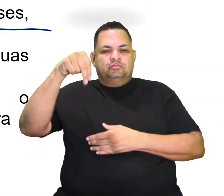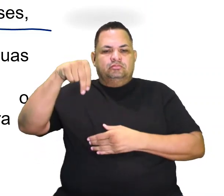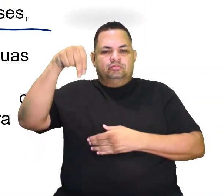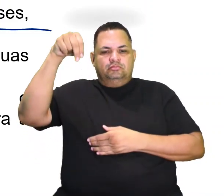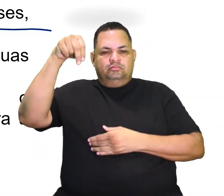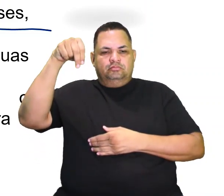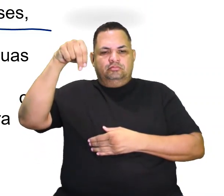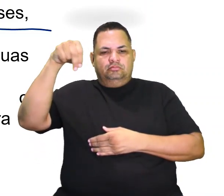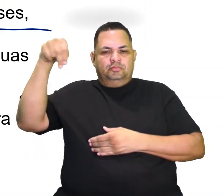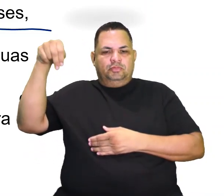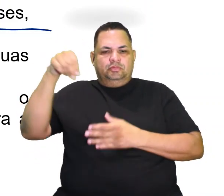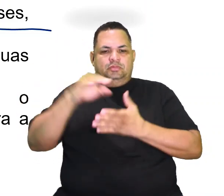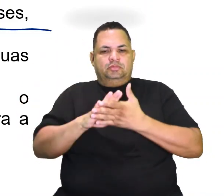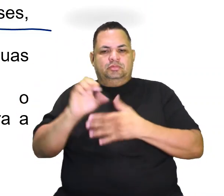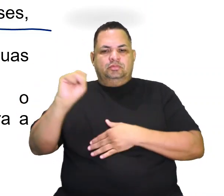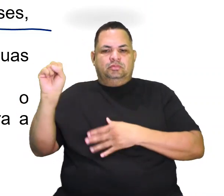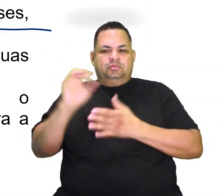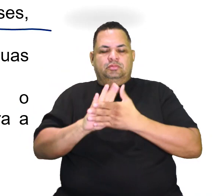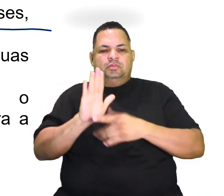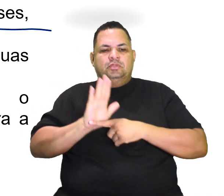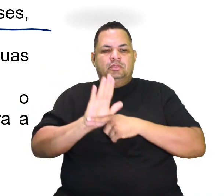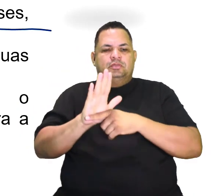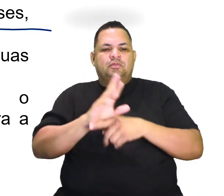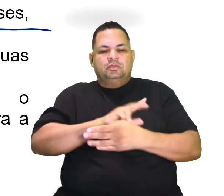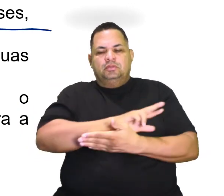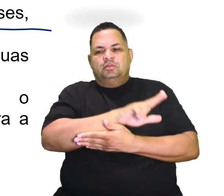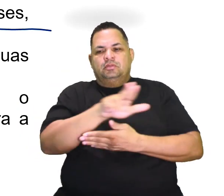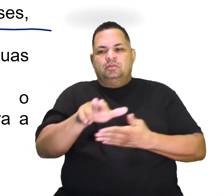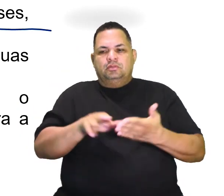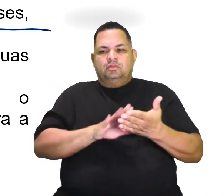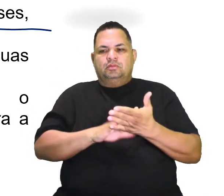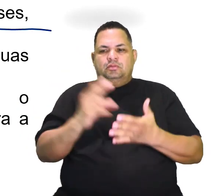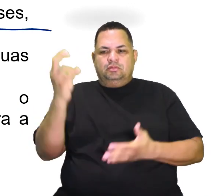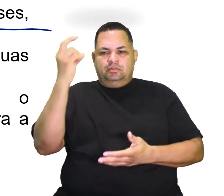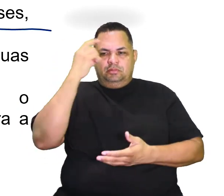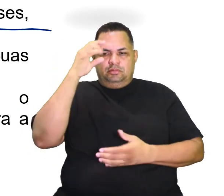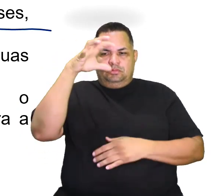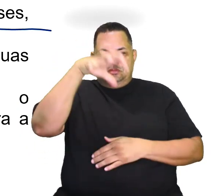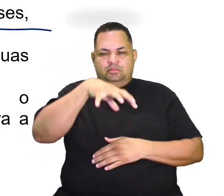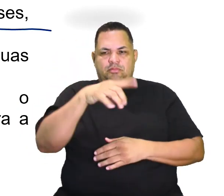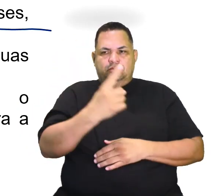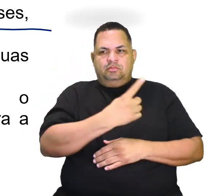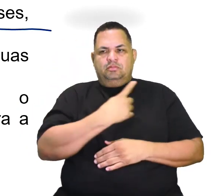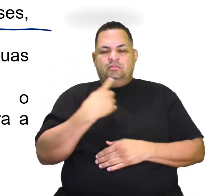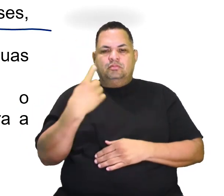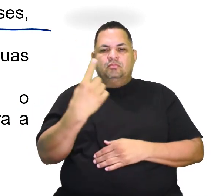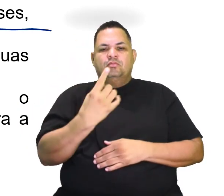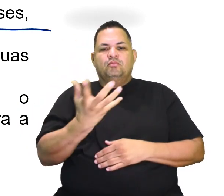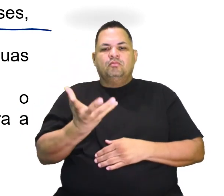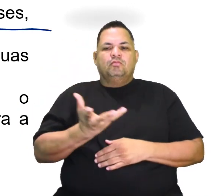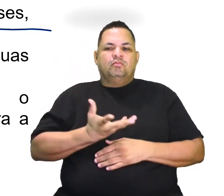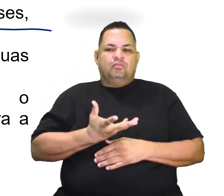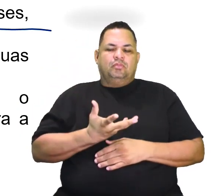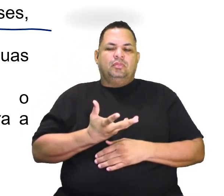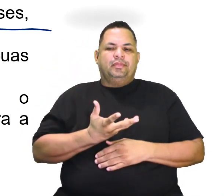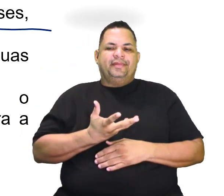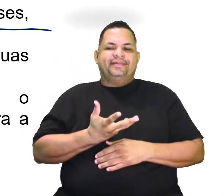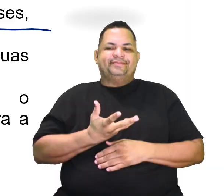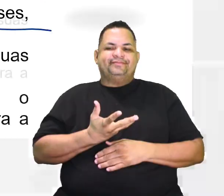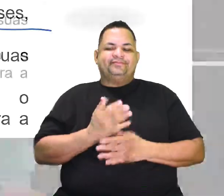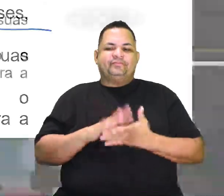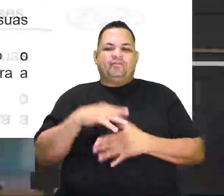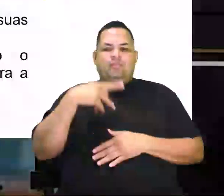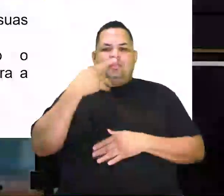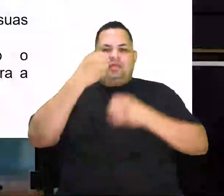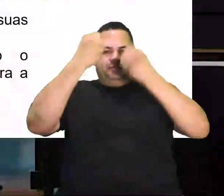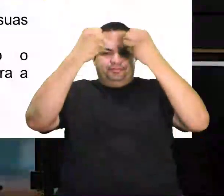nordestino-sudeste, que contribuiu para a diversidade cultural local. Então, estudante, o que nós estamos querendo